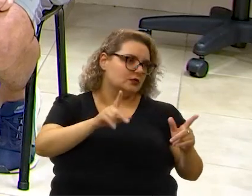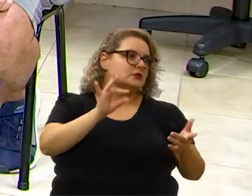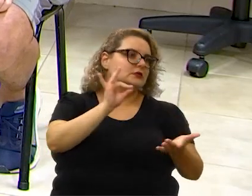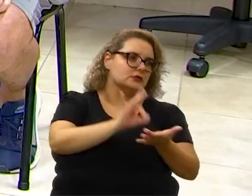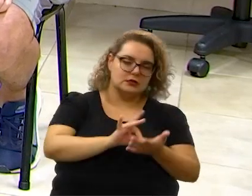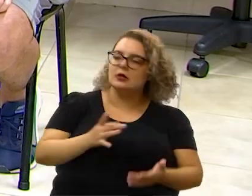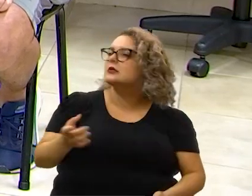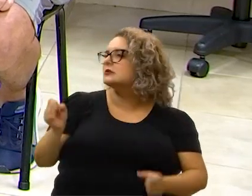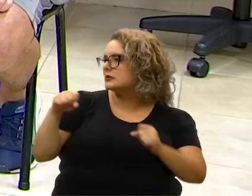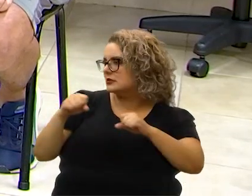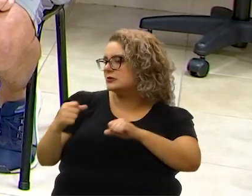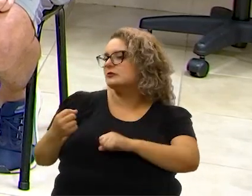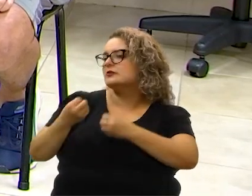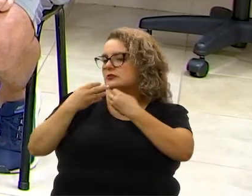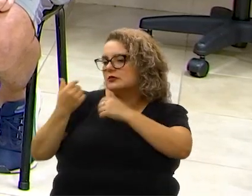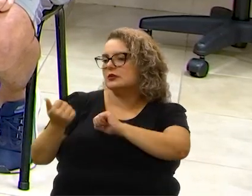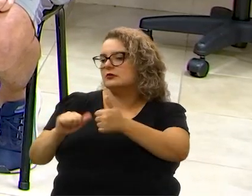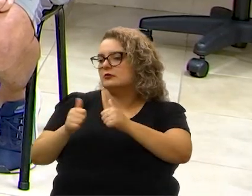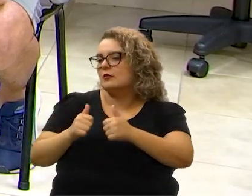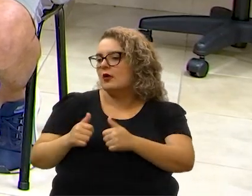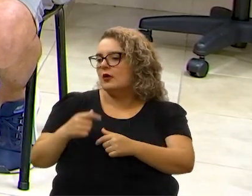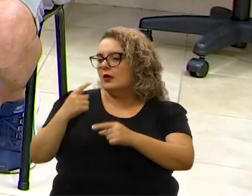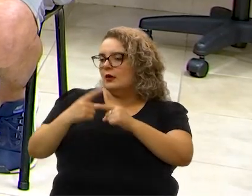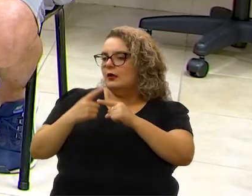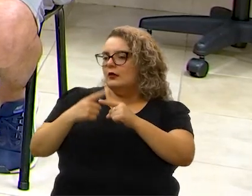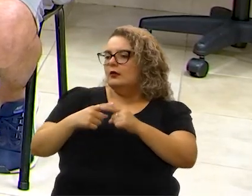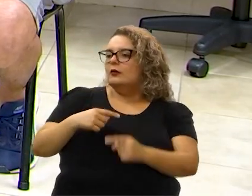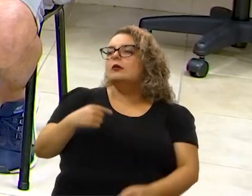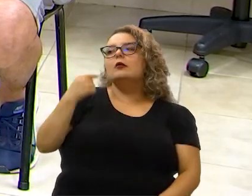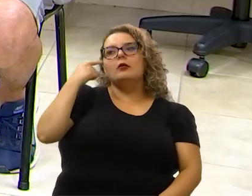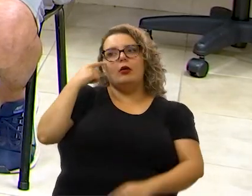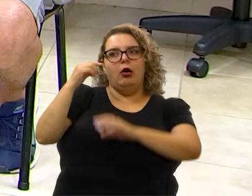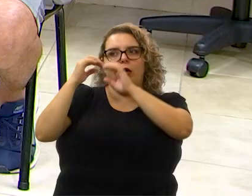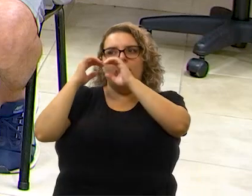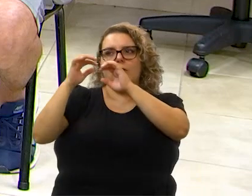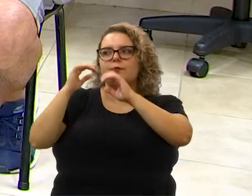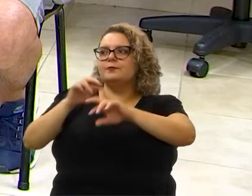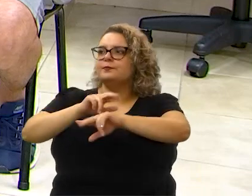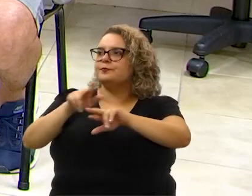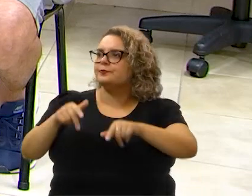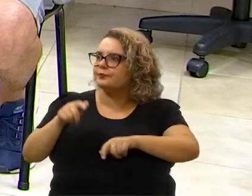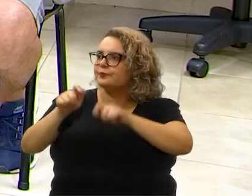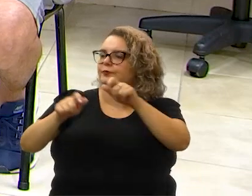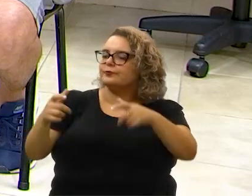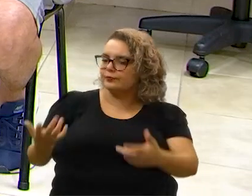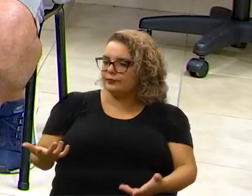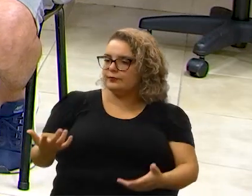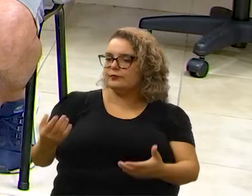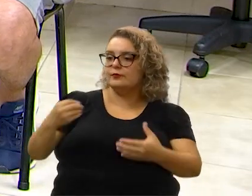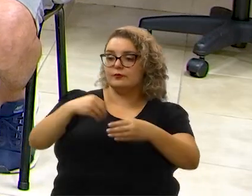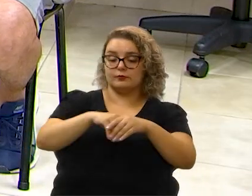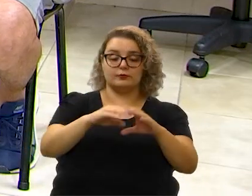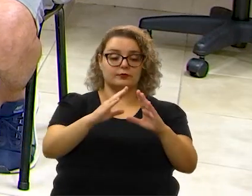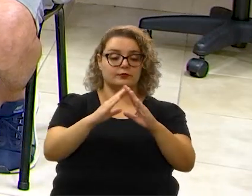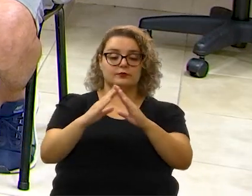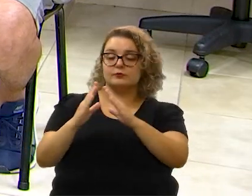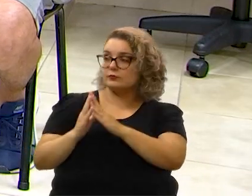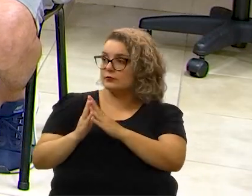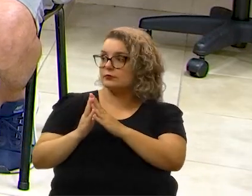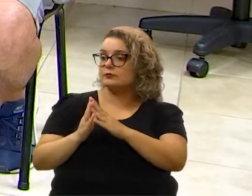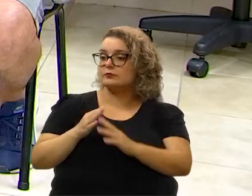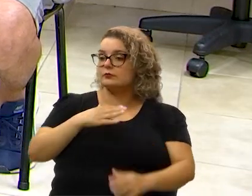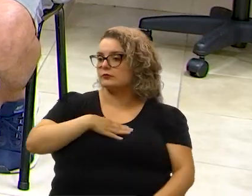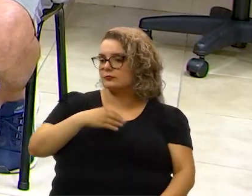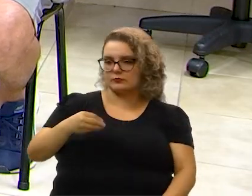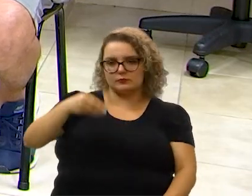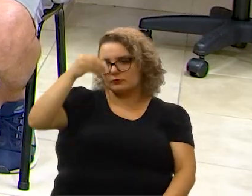diferencial, certamente. Que fez com que fosse bem avaliado. Porque eu penso que muitas pessoas se identificaram em suas casas